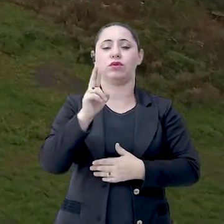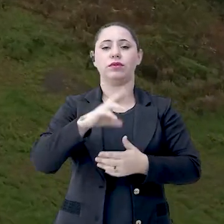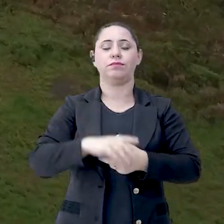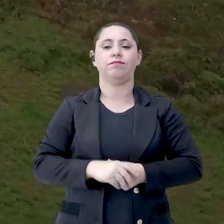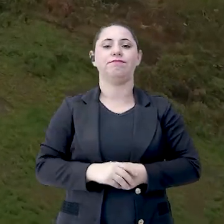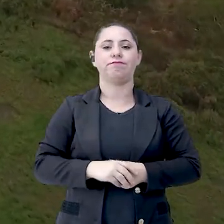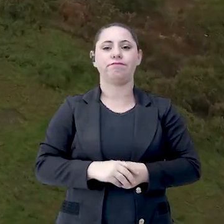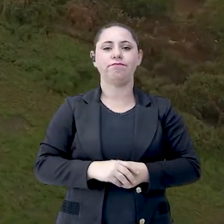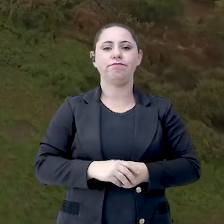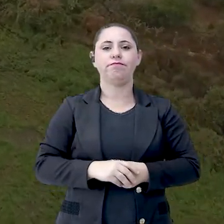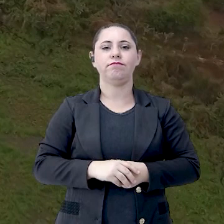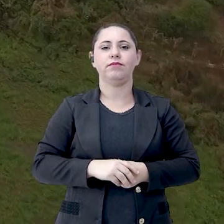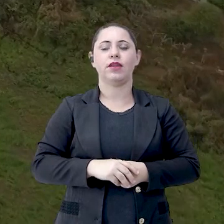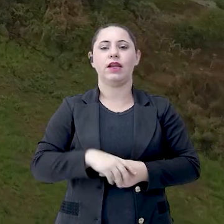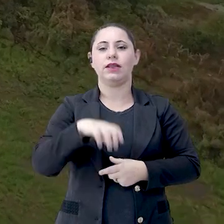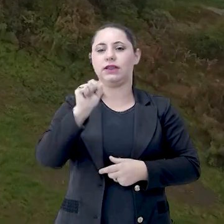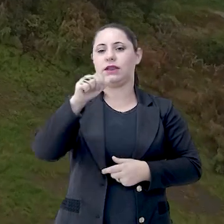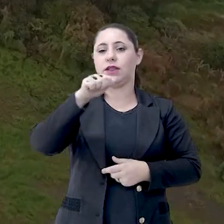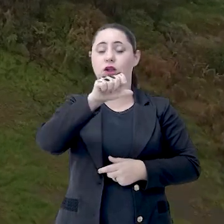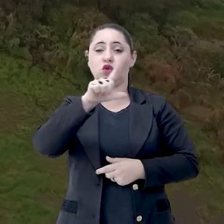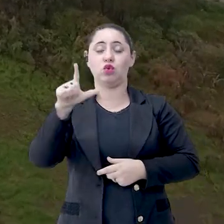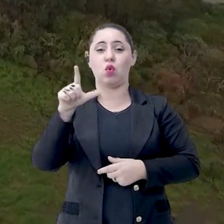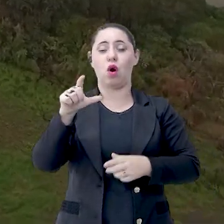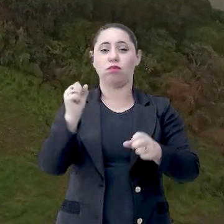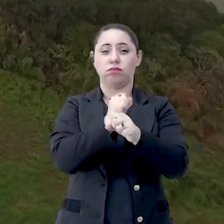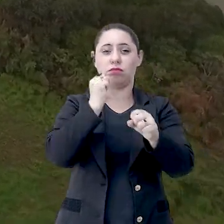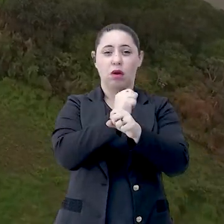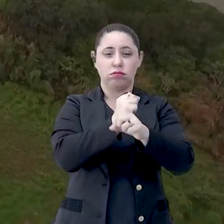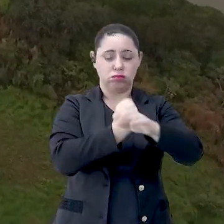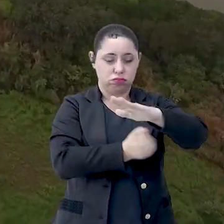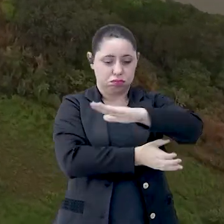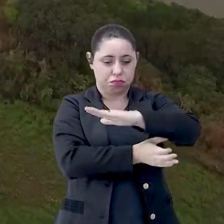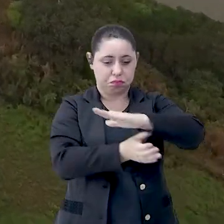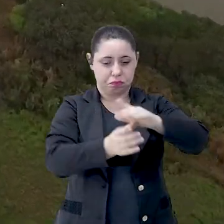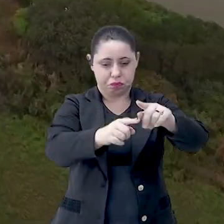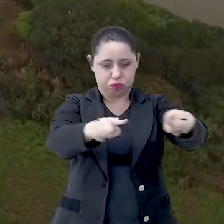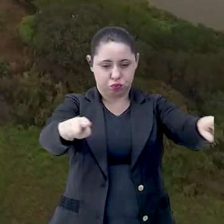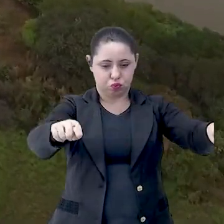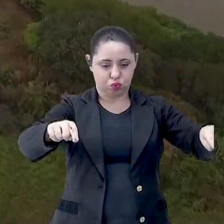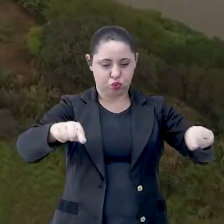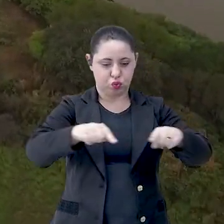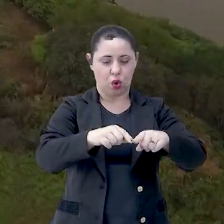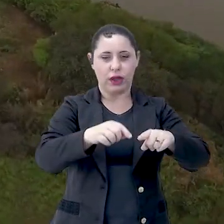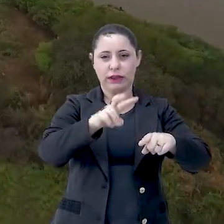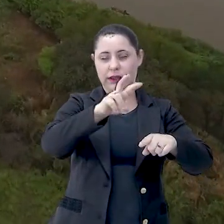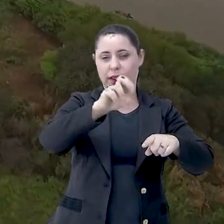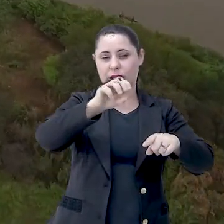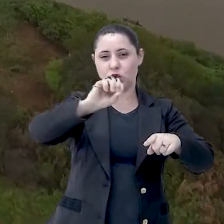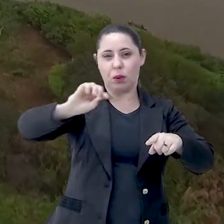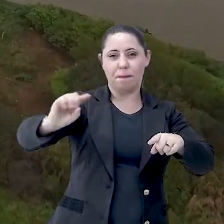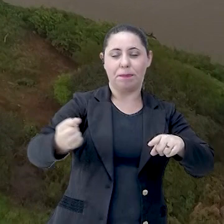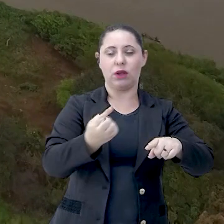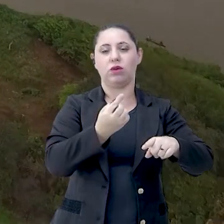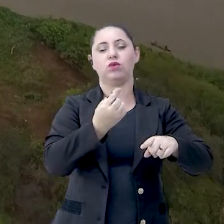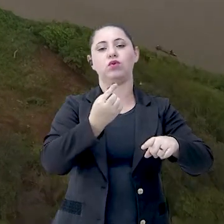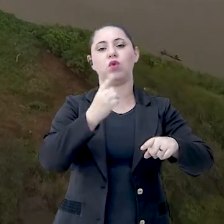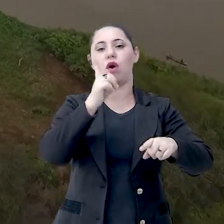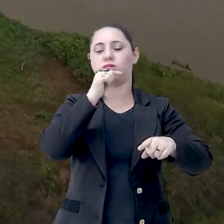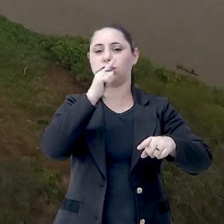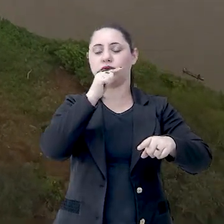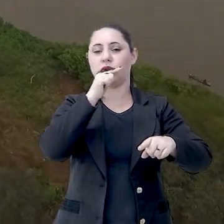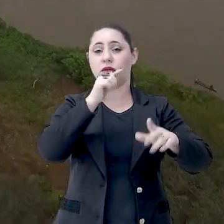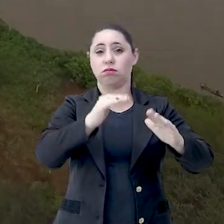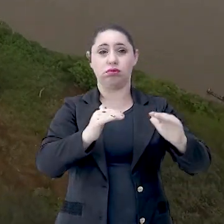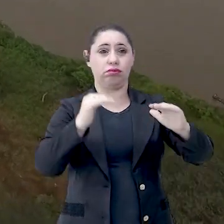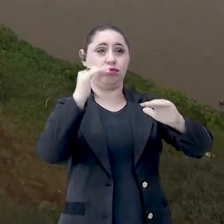reservatório de 500 mil litros de água na parte alta da cidade. A empresa já contratou mais de 20